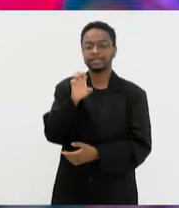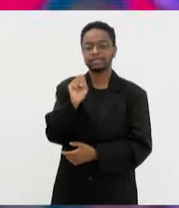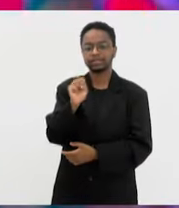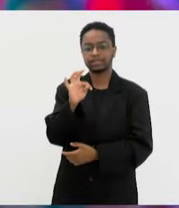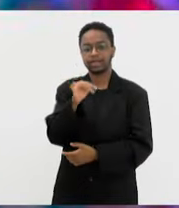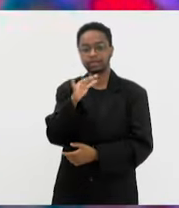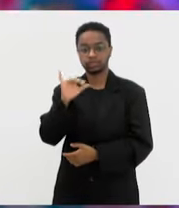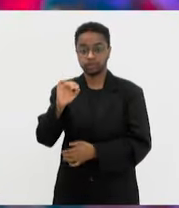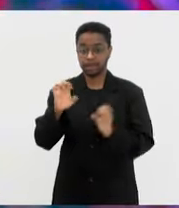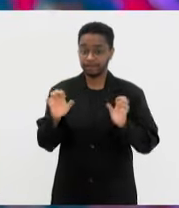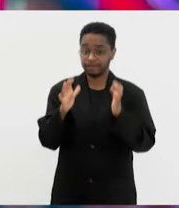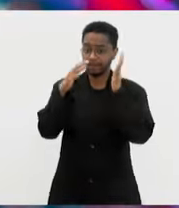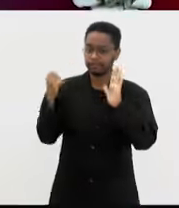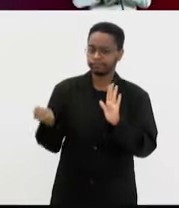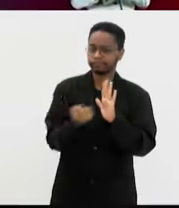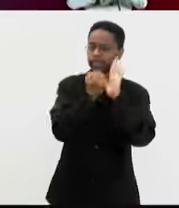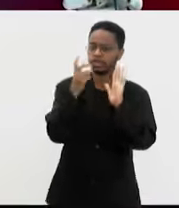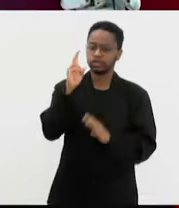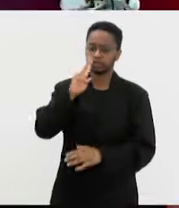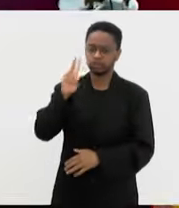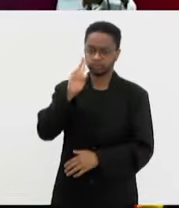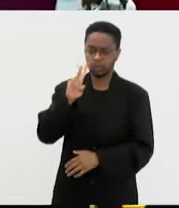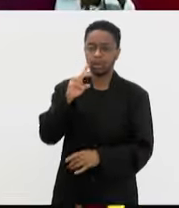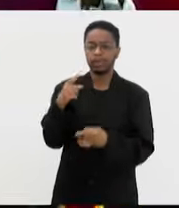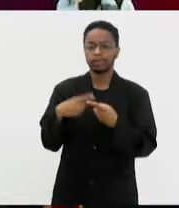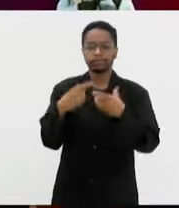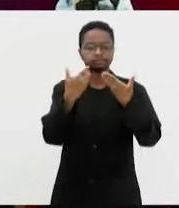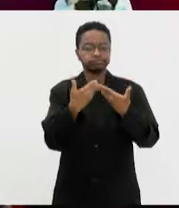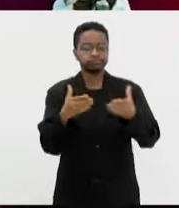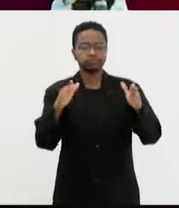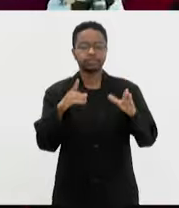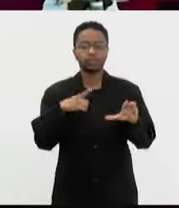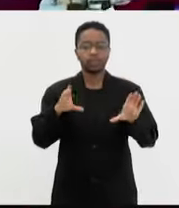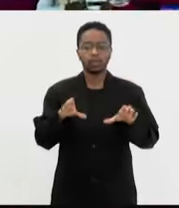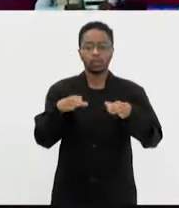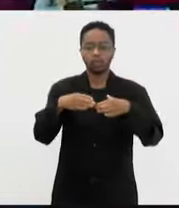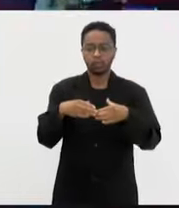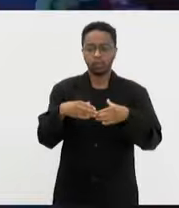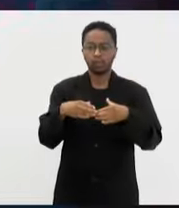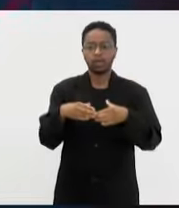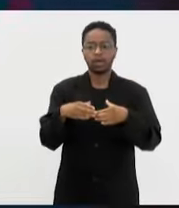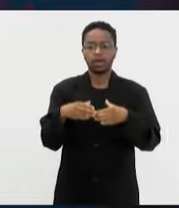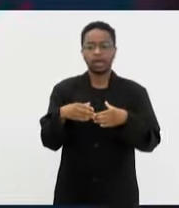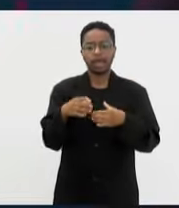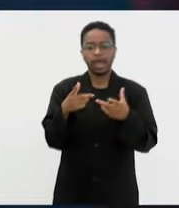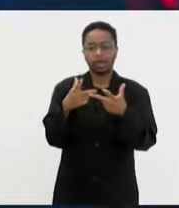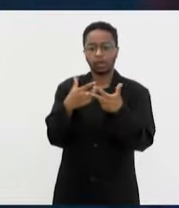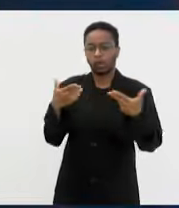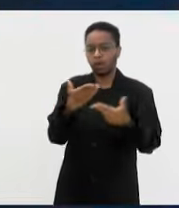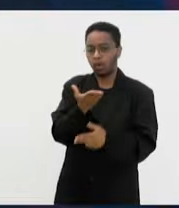marcar história no berço do samba, a abertura fica por conta do grupo Aquelas Coisas.